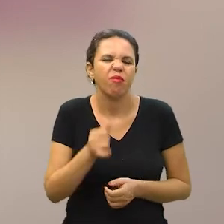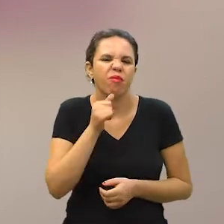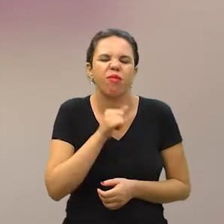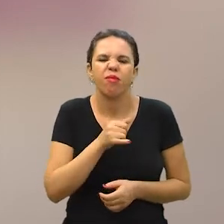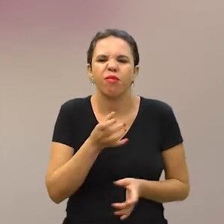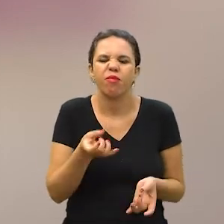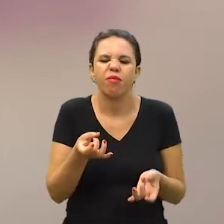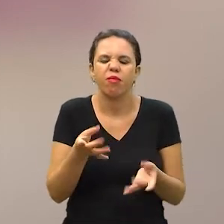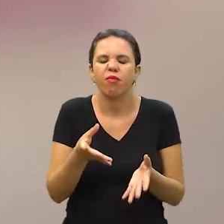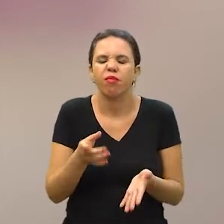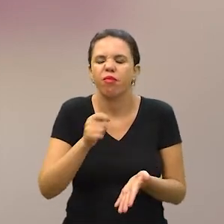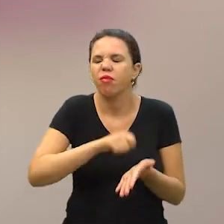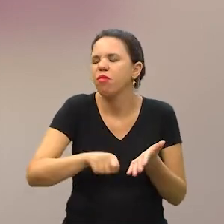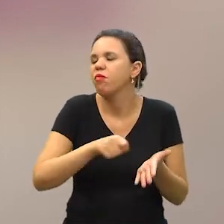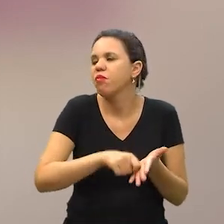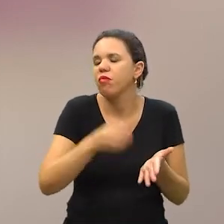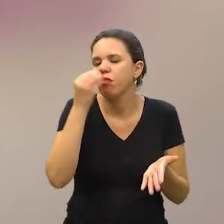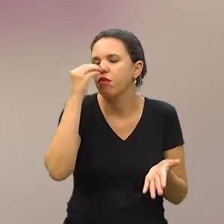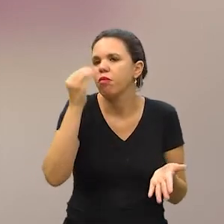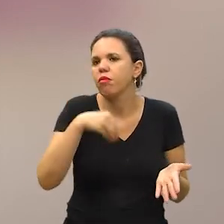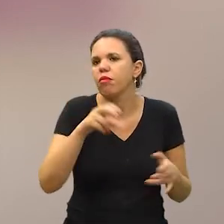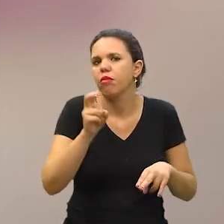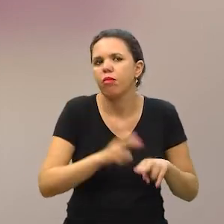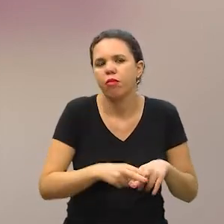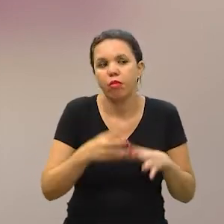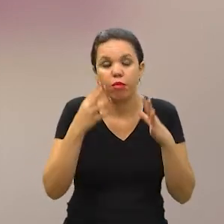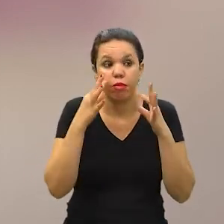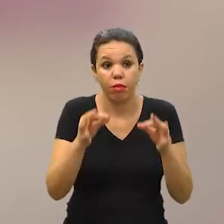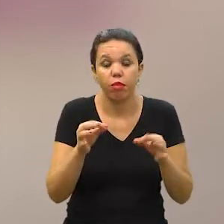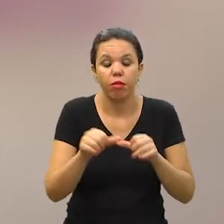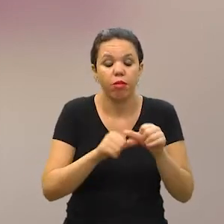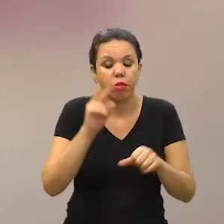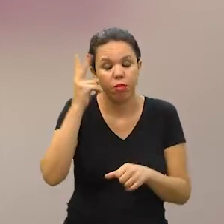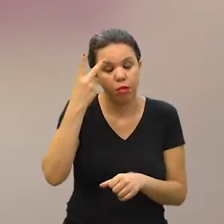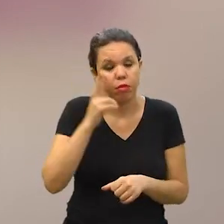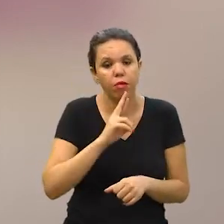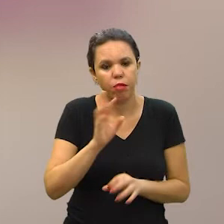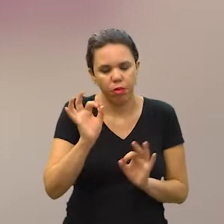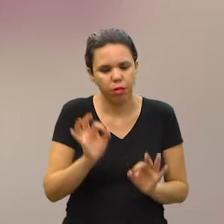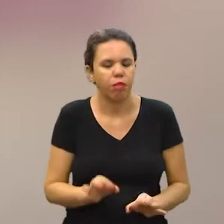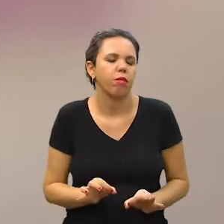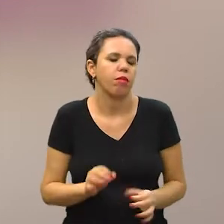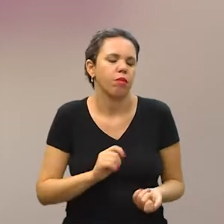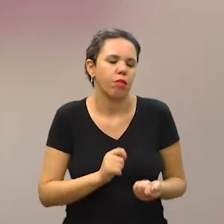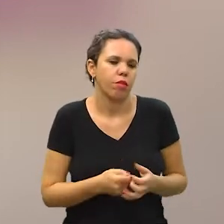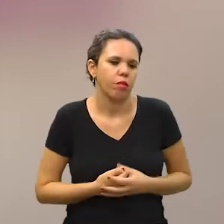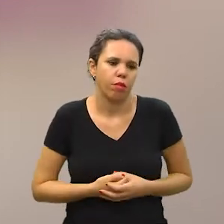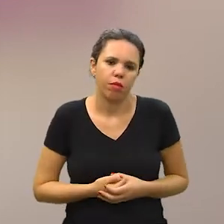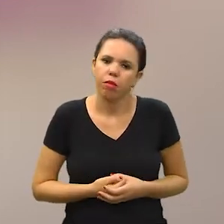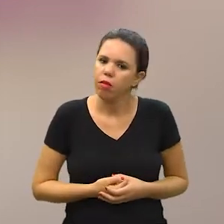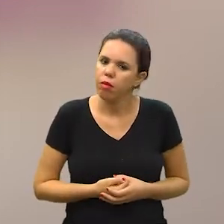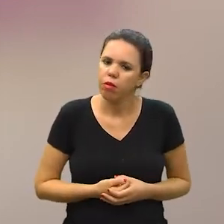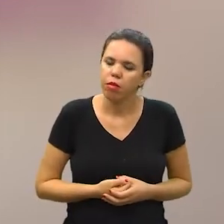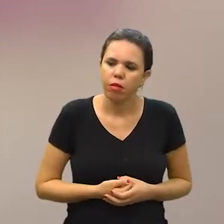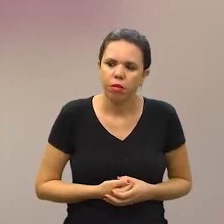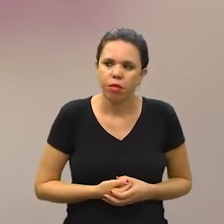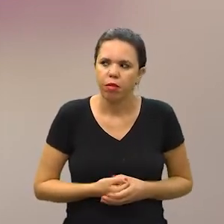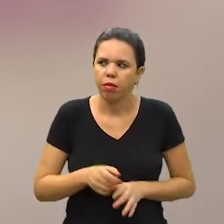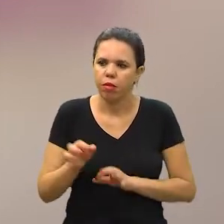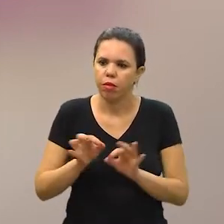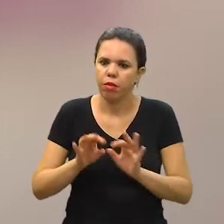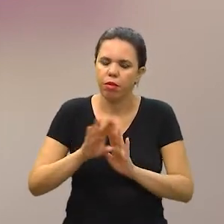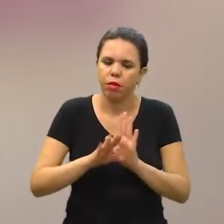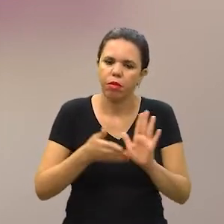para se livrar logo, né? Então, consegue sentar e formular uma resposta de uma maneira mais adequada, consegue fazer